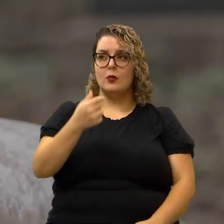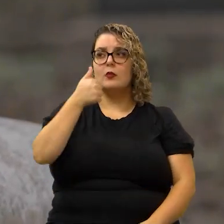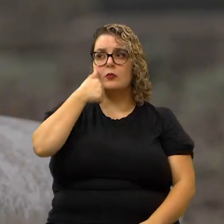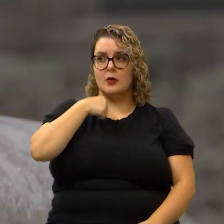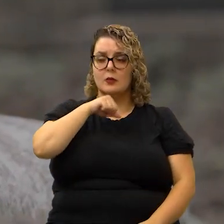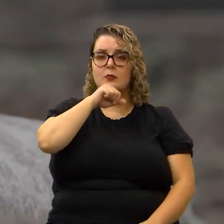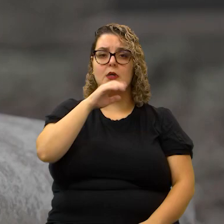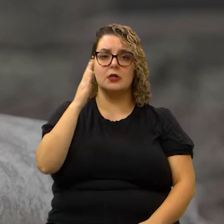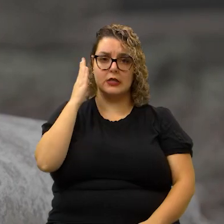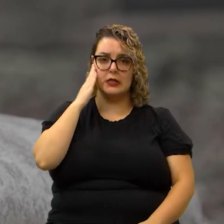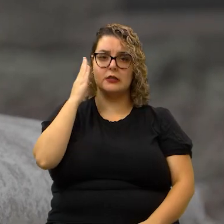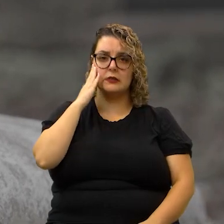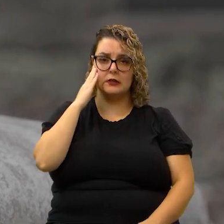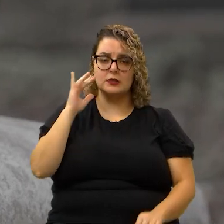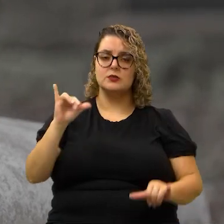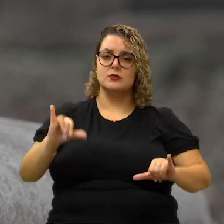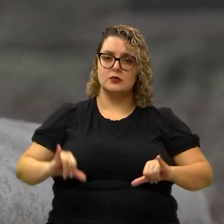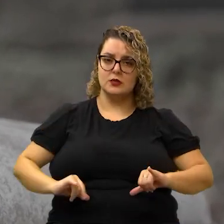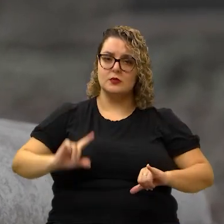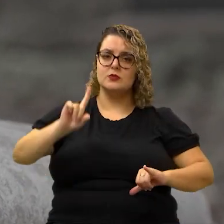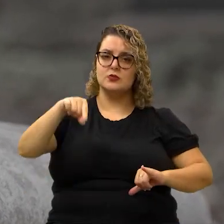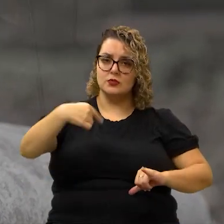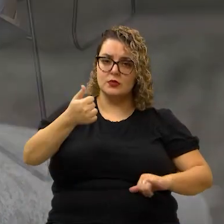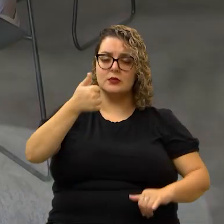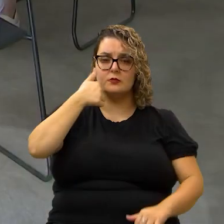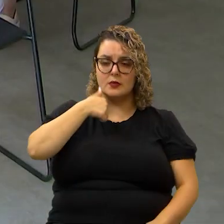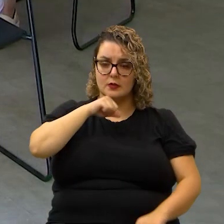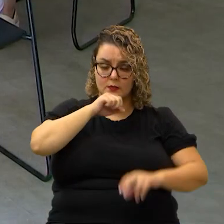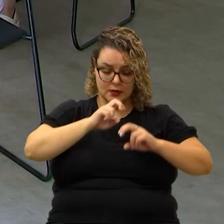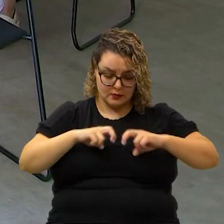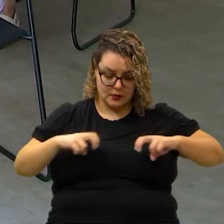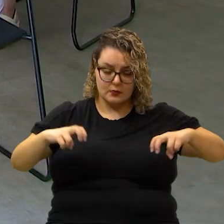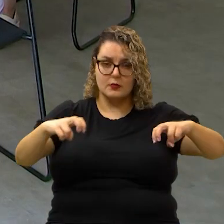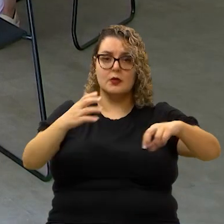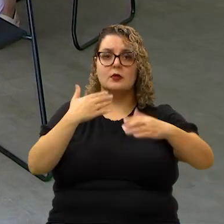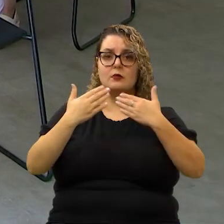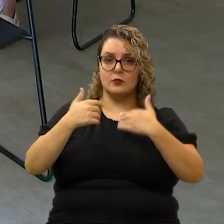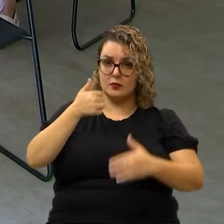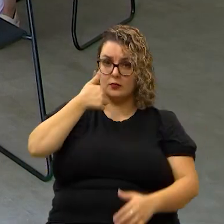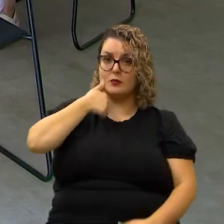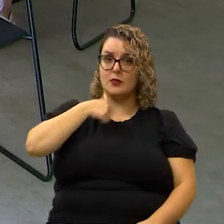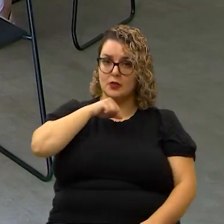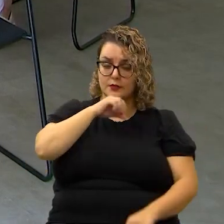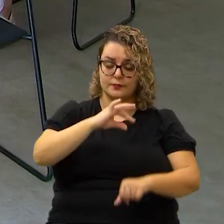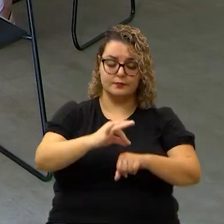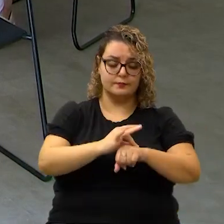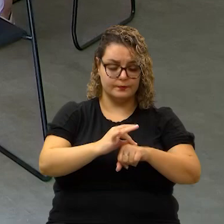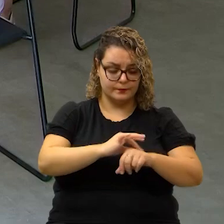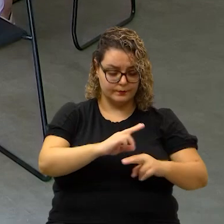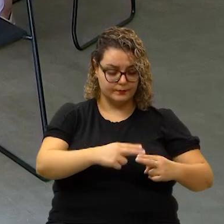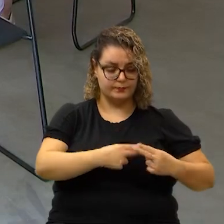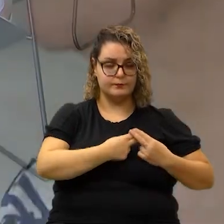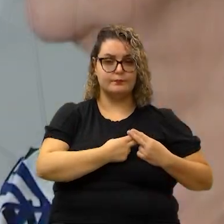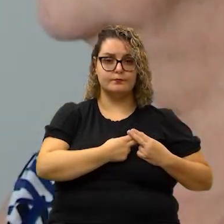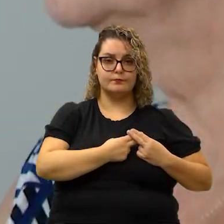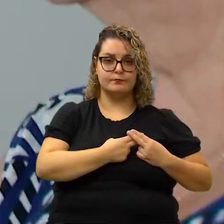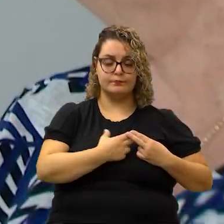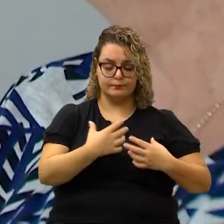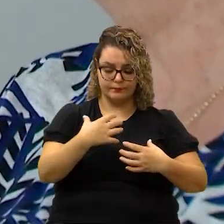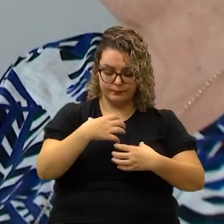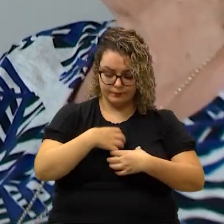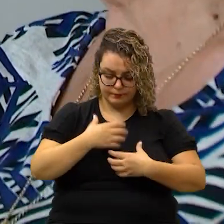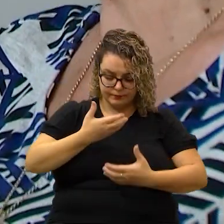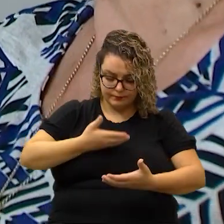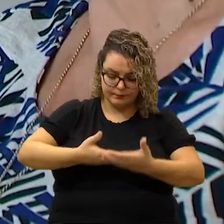Só uma mãe entende a dor de outra mãe. É nessa roda de conversa que mães enlutadas